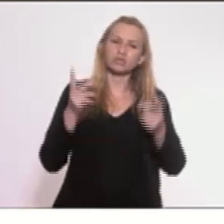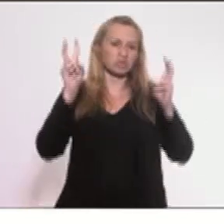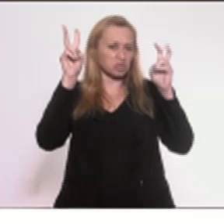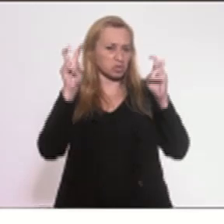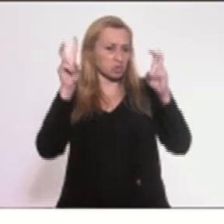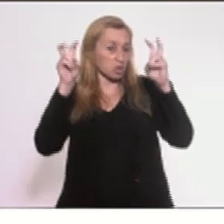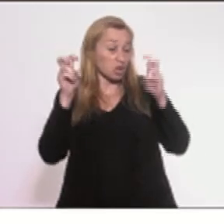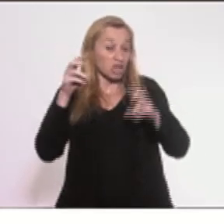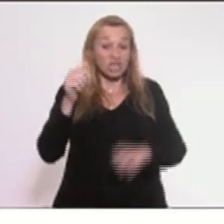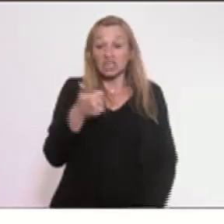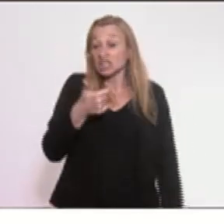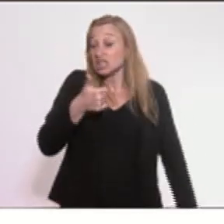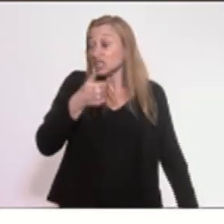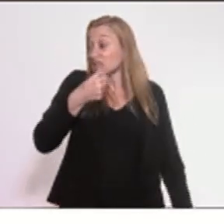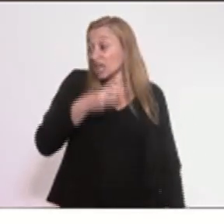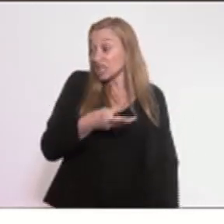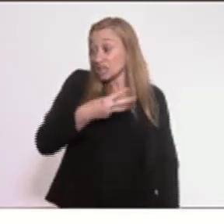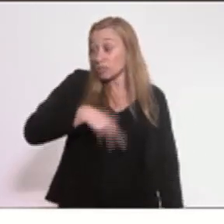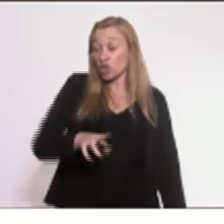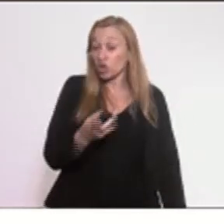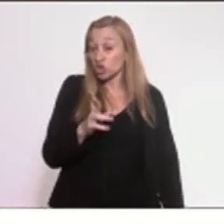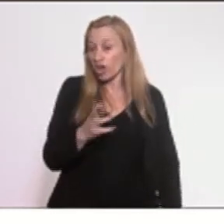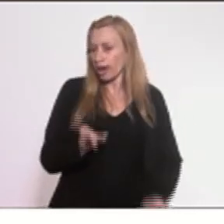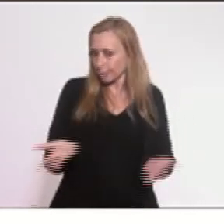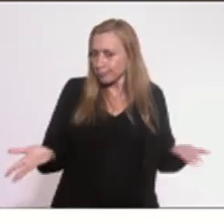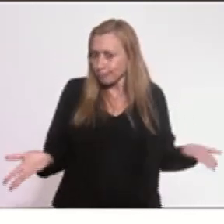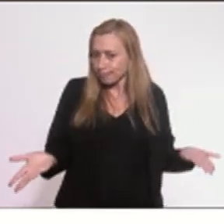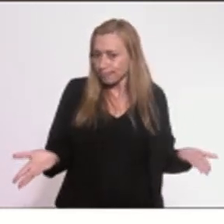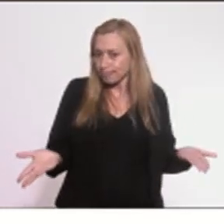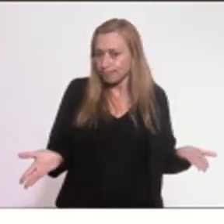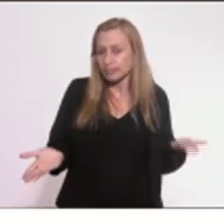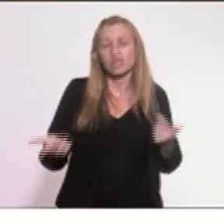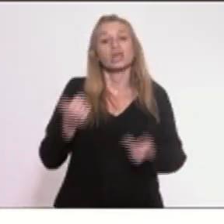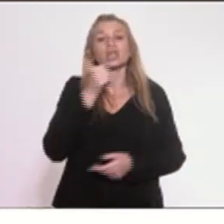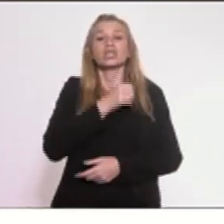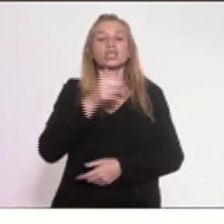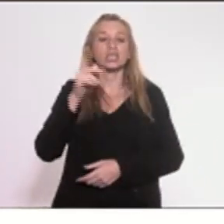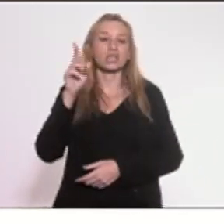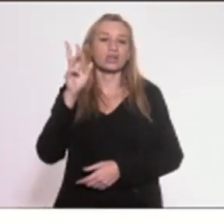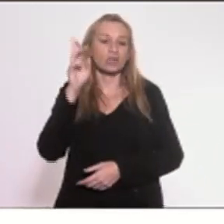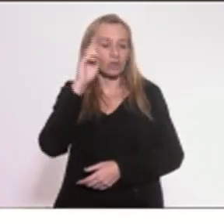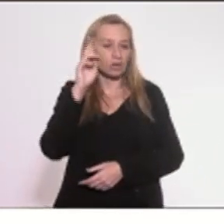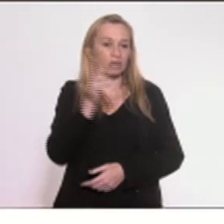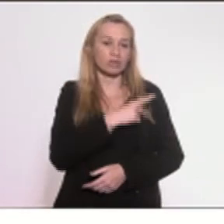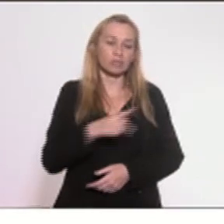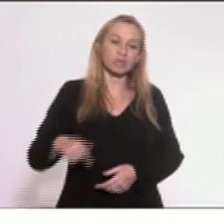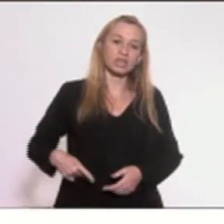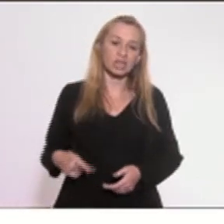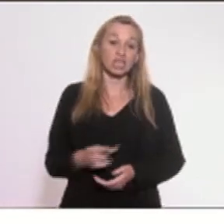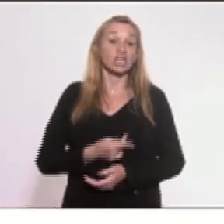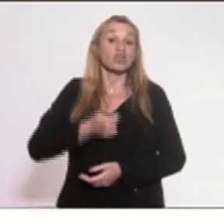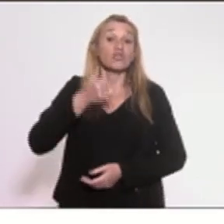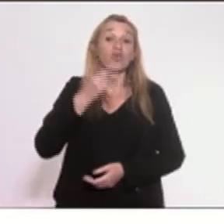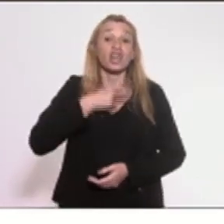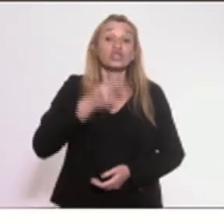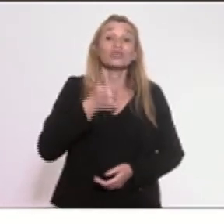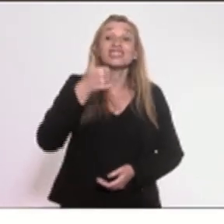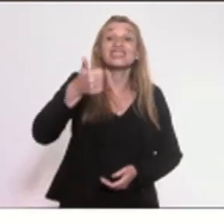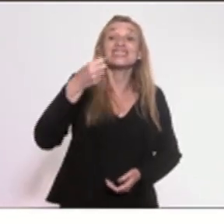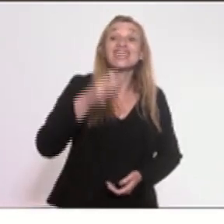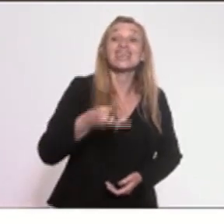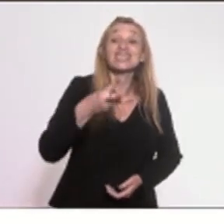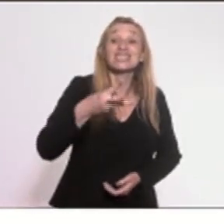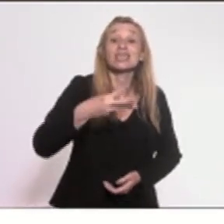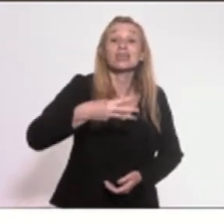de 13 bilhões de reais. Senhora Presidente, estou falando 13 bilhões de reais. O que é